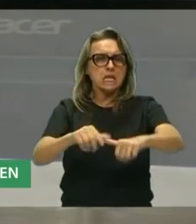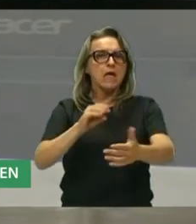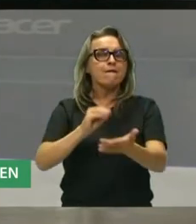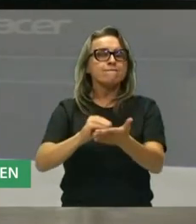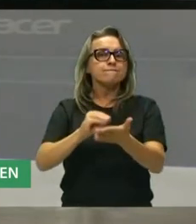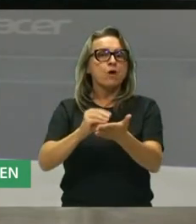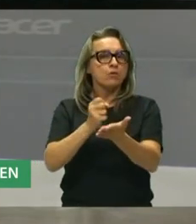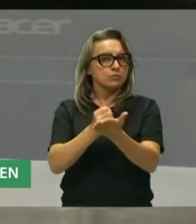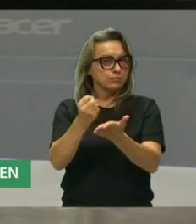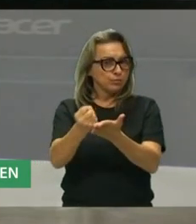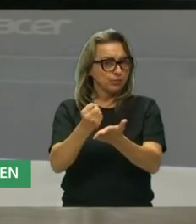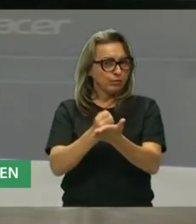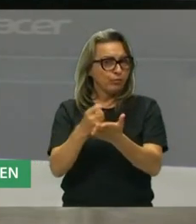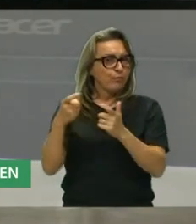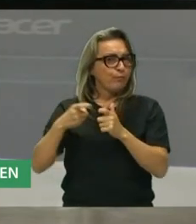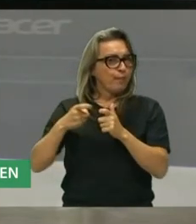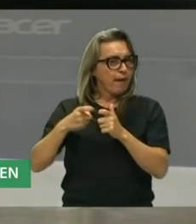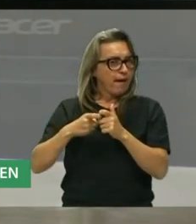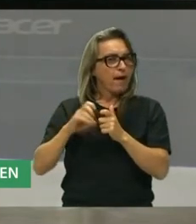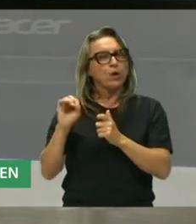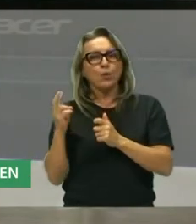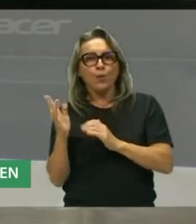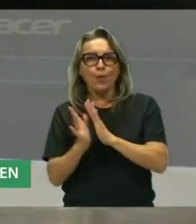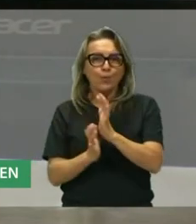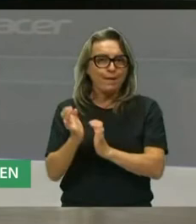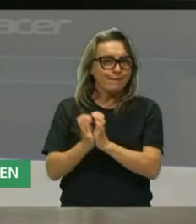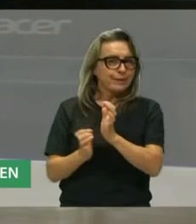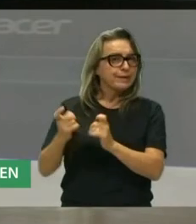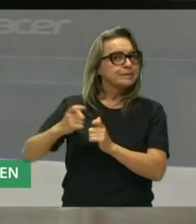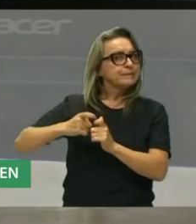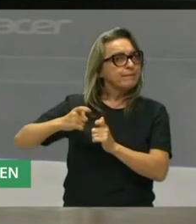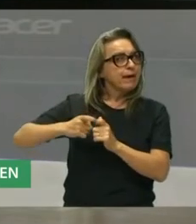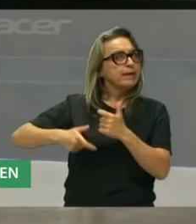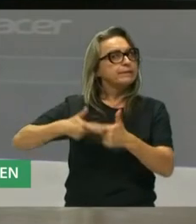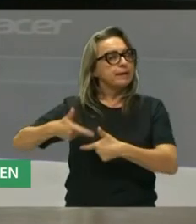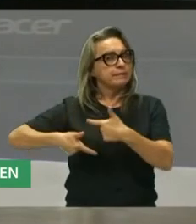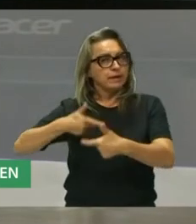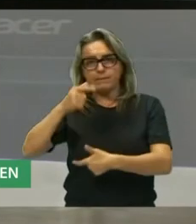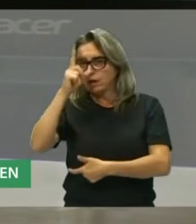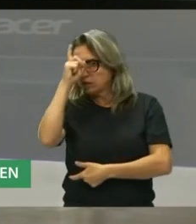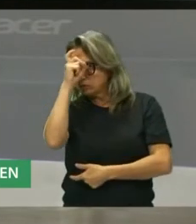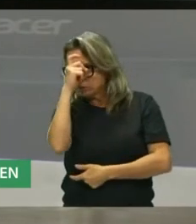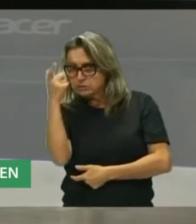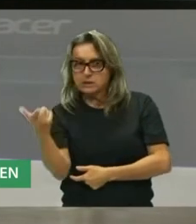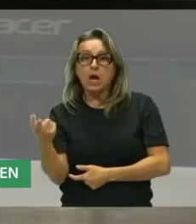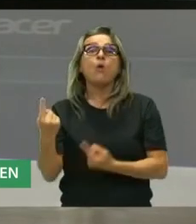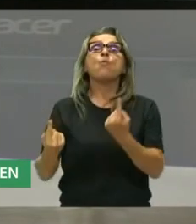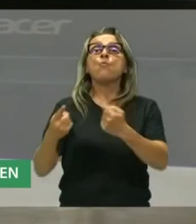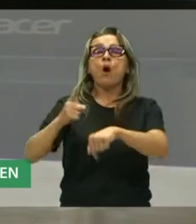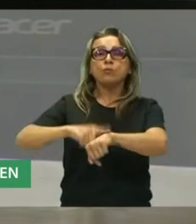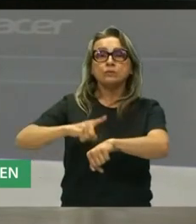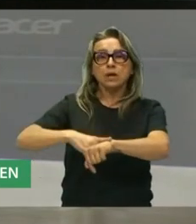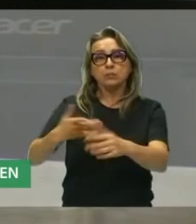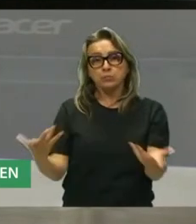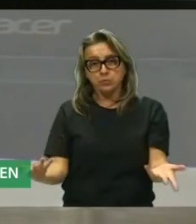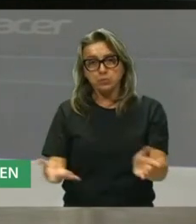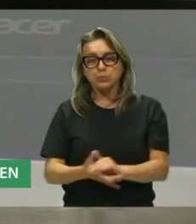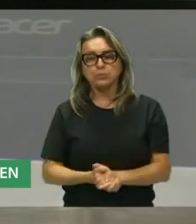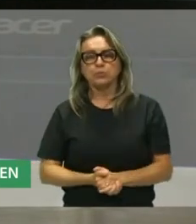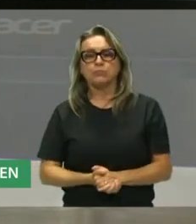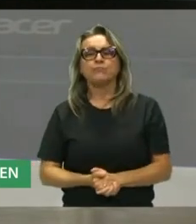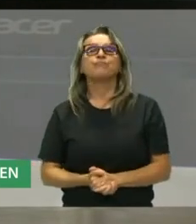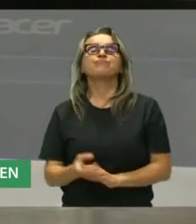alguns médicos ou empresas médicas que trabalham no hospital, que tempo seria esse? E